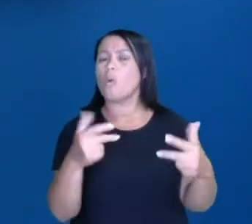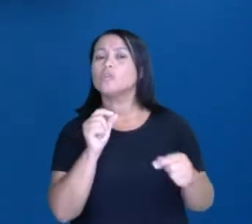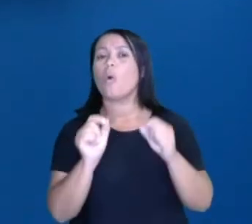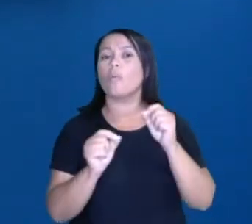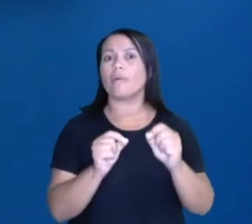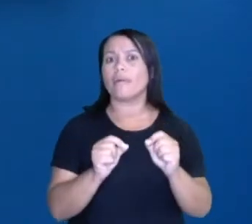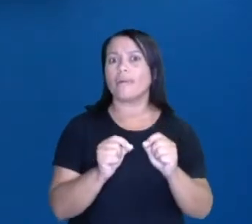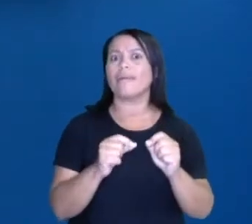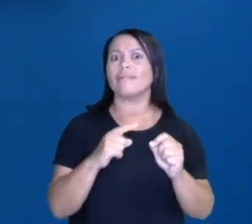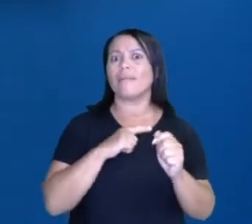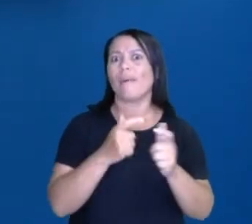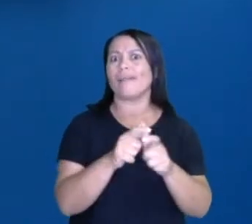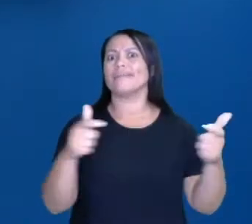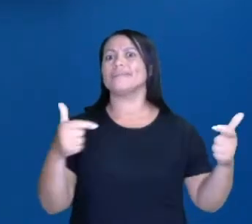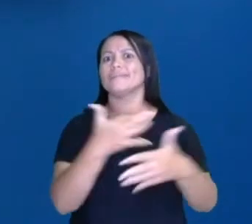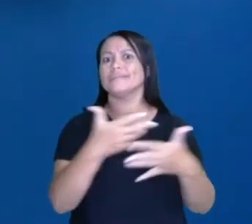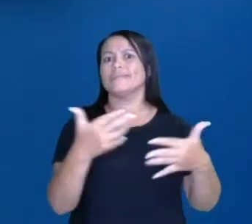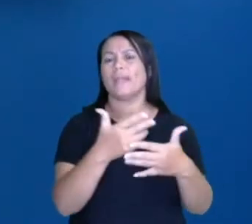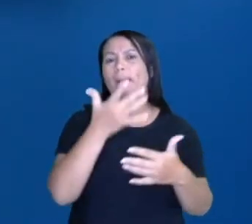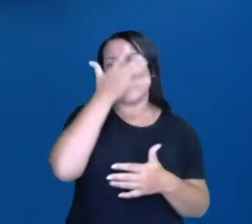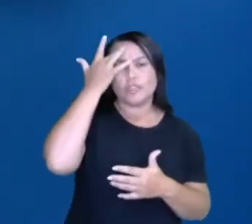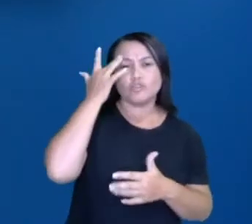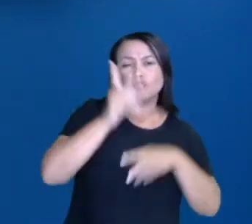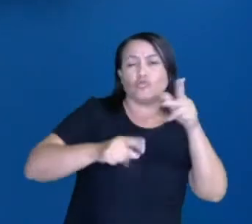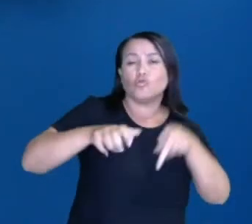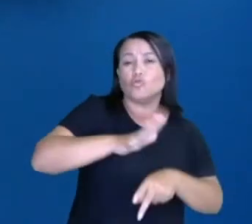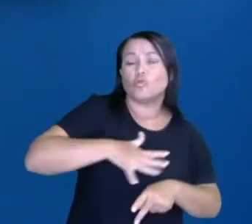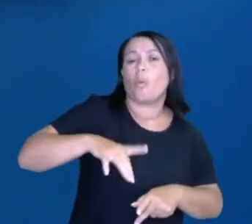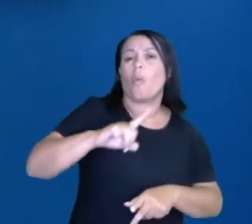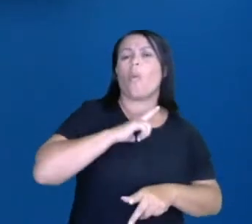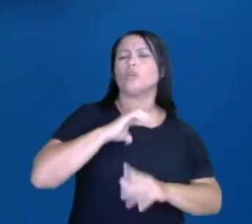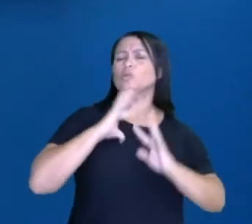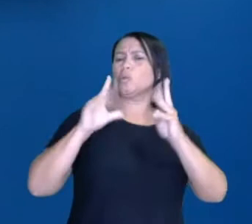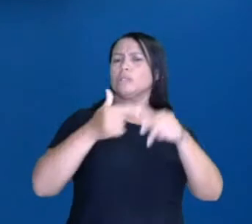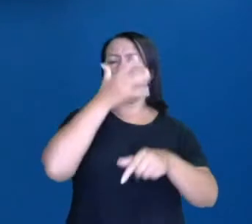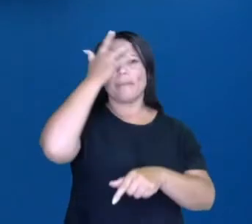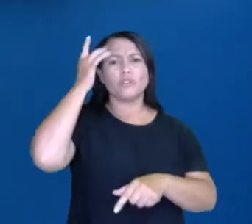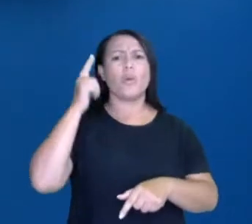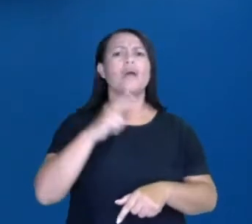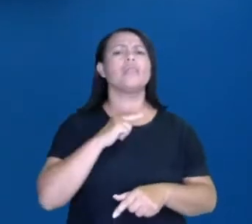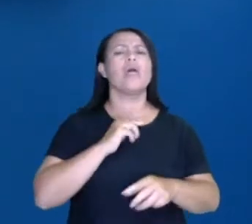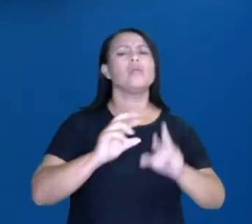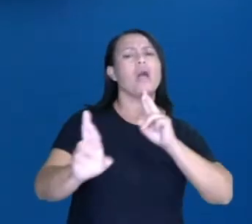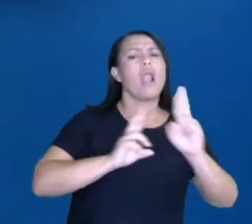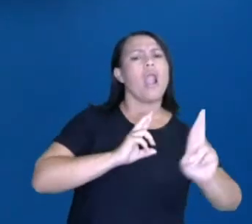cidade onde vivem milhões de pessoas, todas desenvolvendo uma quantidade enorme de